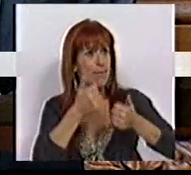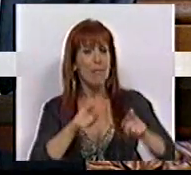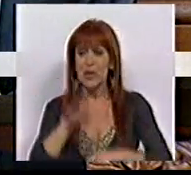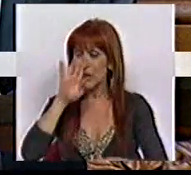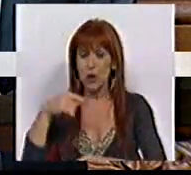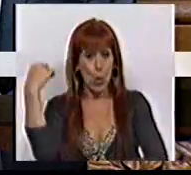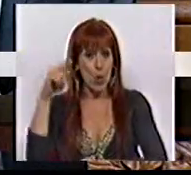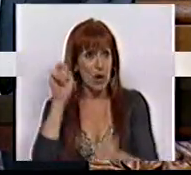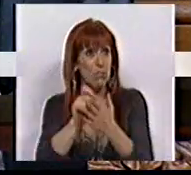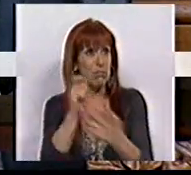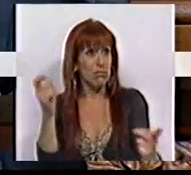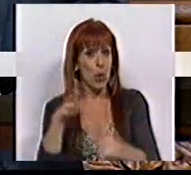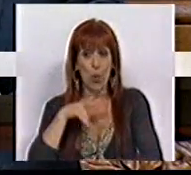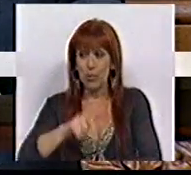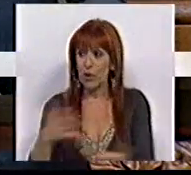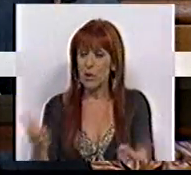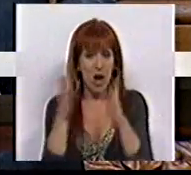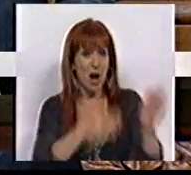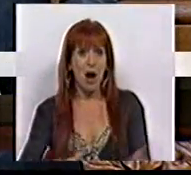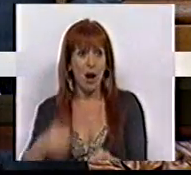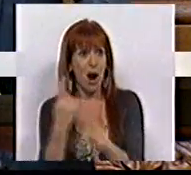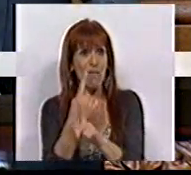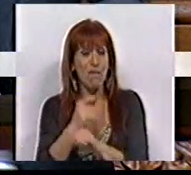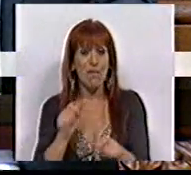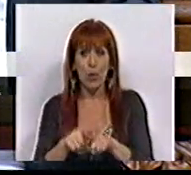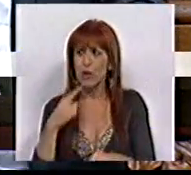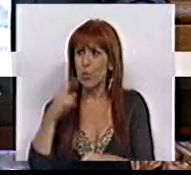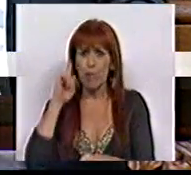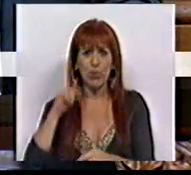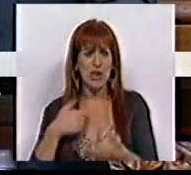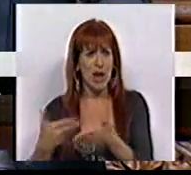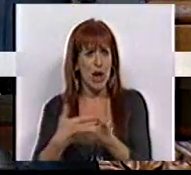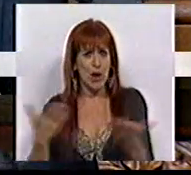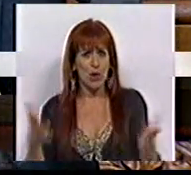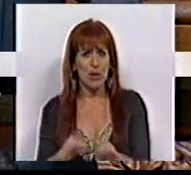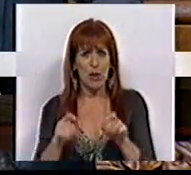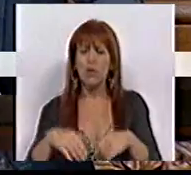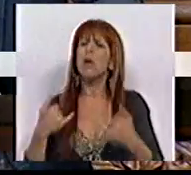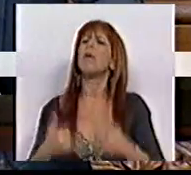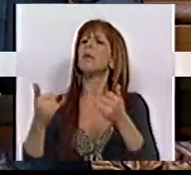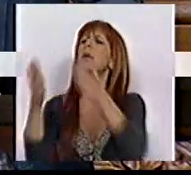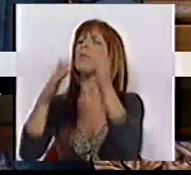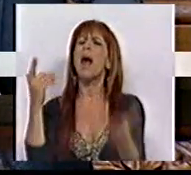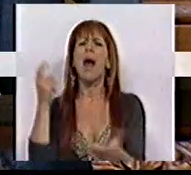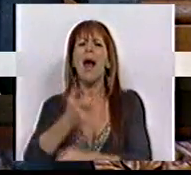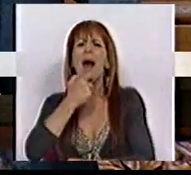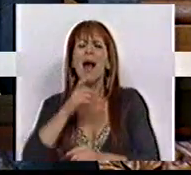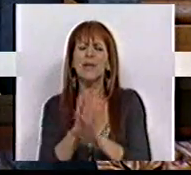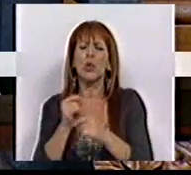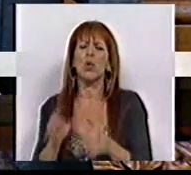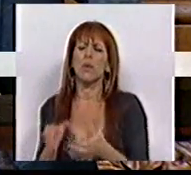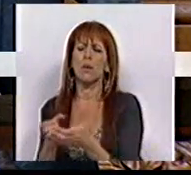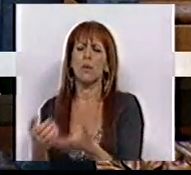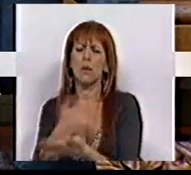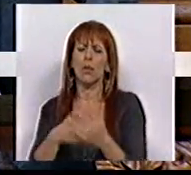se esse for o único critério, o país deixará de produzir espécies de grande importância para a nossa economia para passar a produzir apenas para um setor,